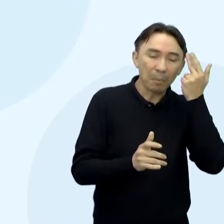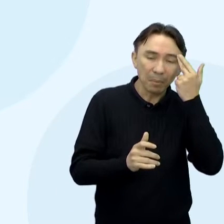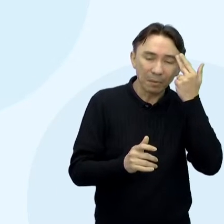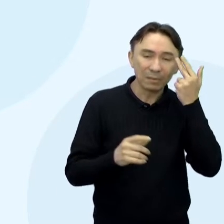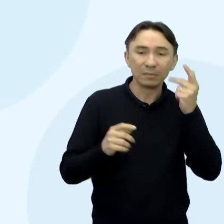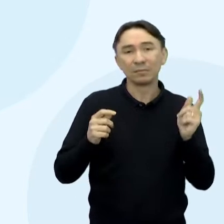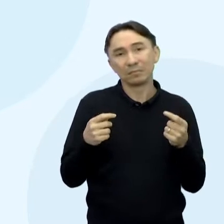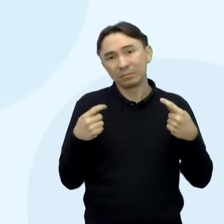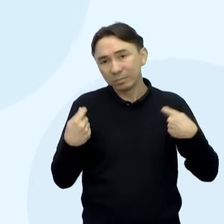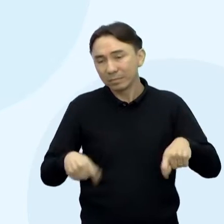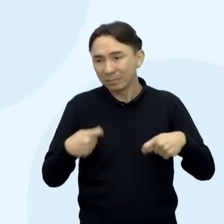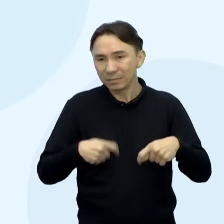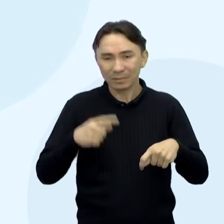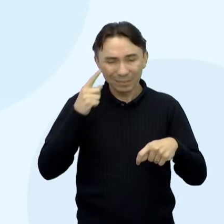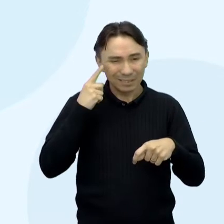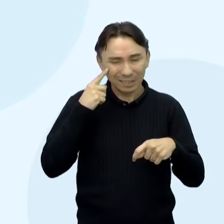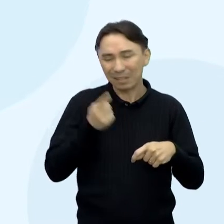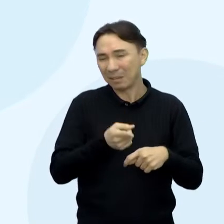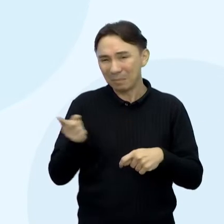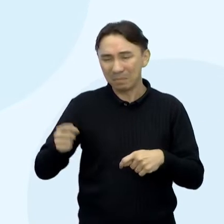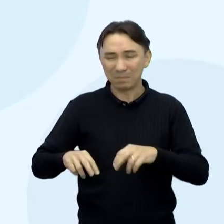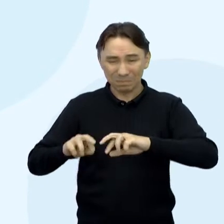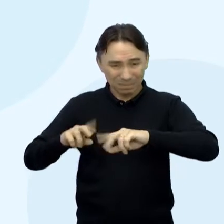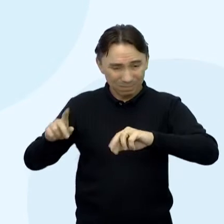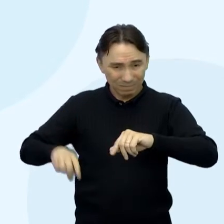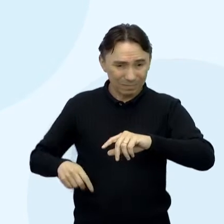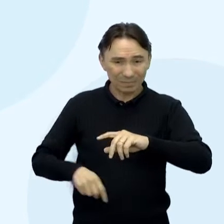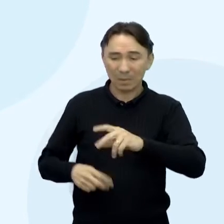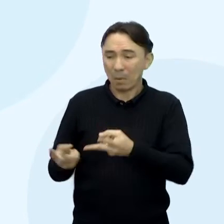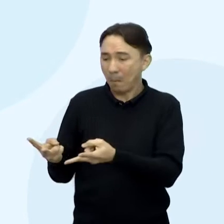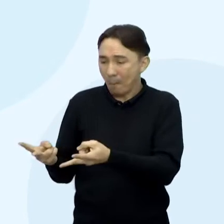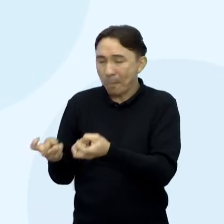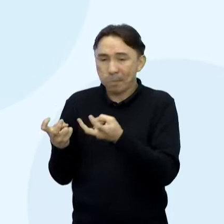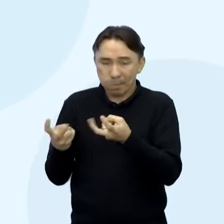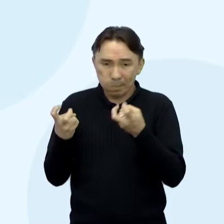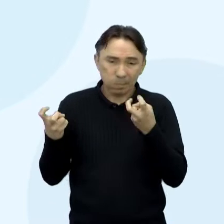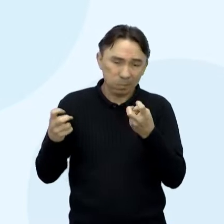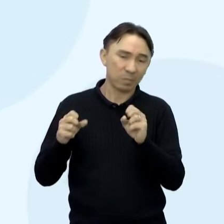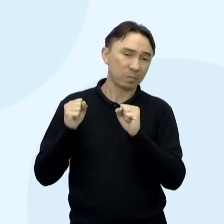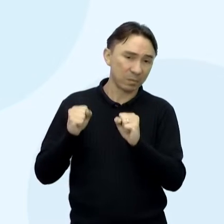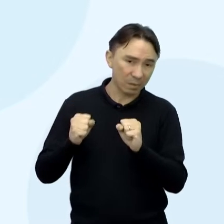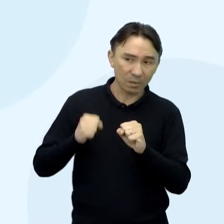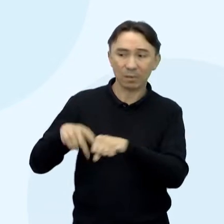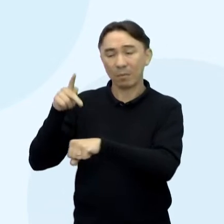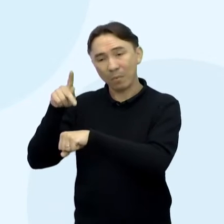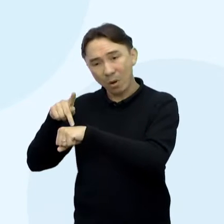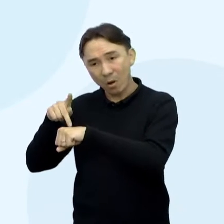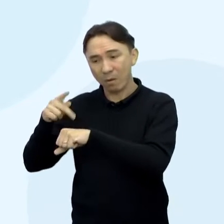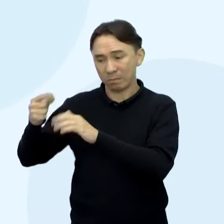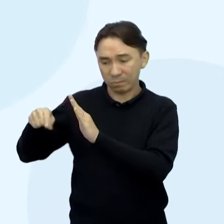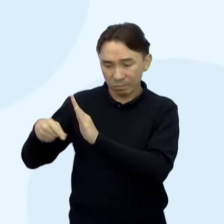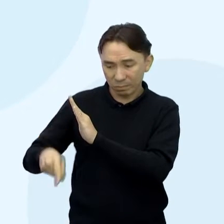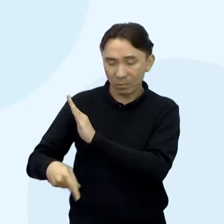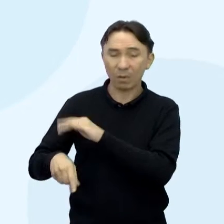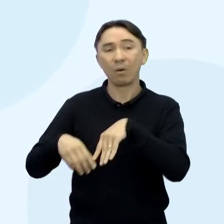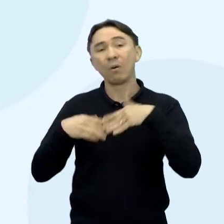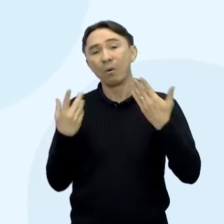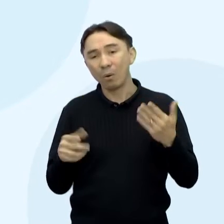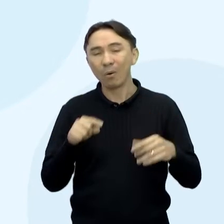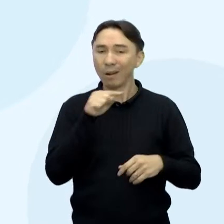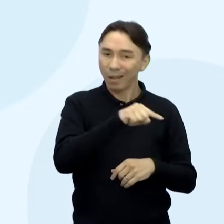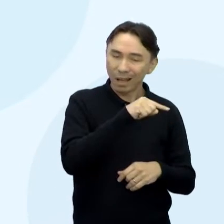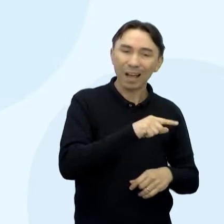de rochas em profundidade ou do fundo do mar, né, em profundidade também, né, preso lá nas rochas.